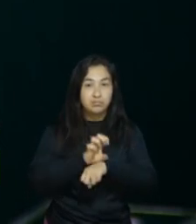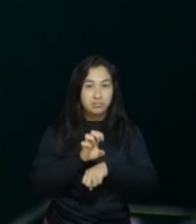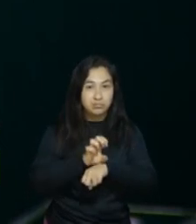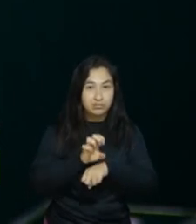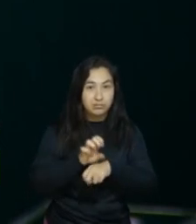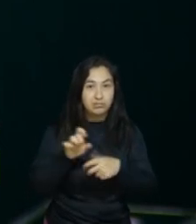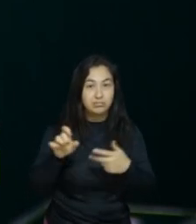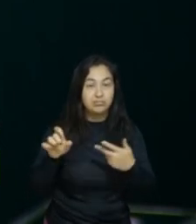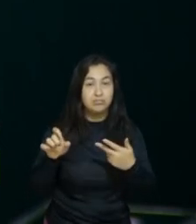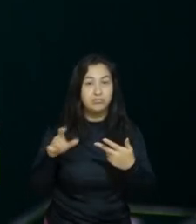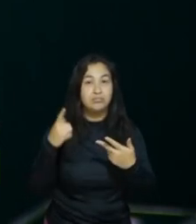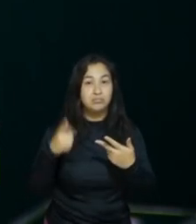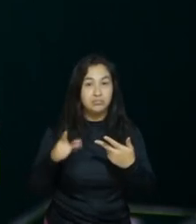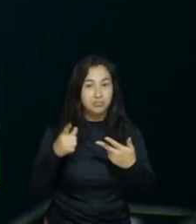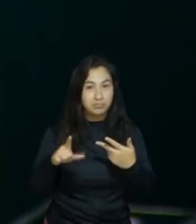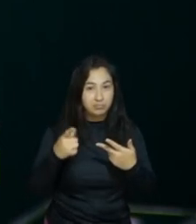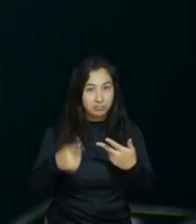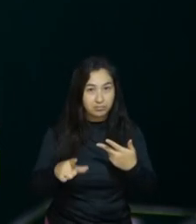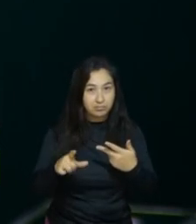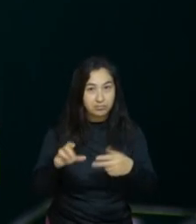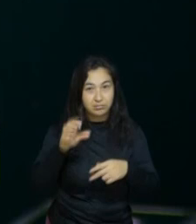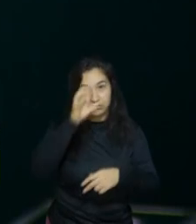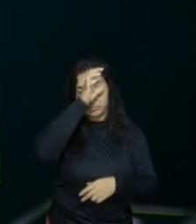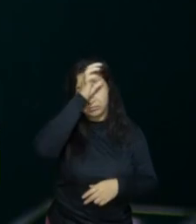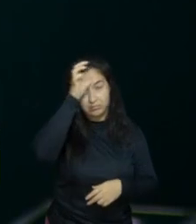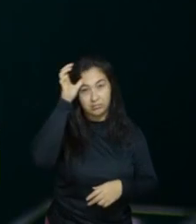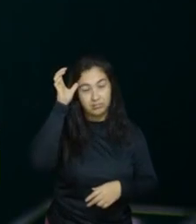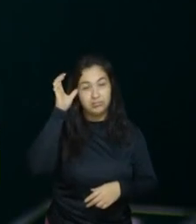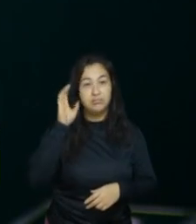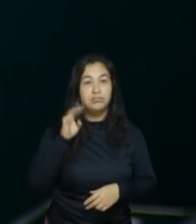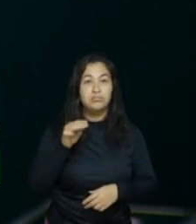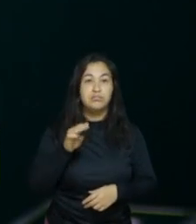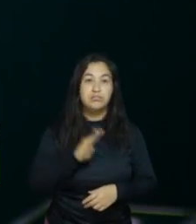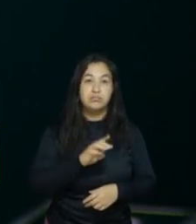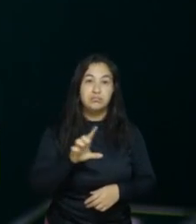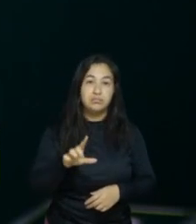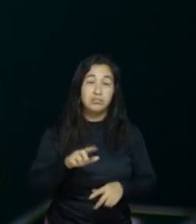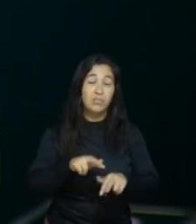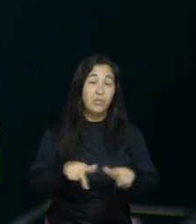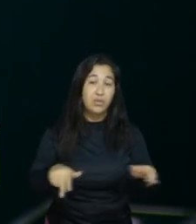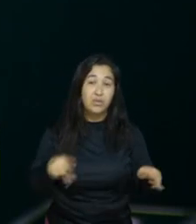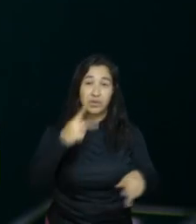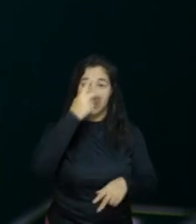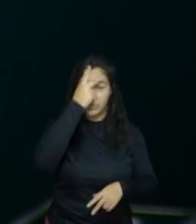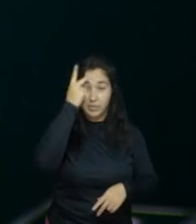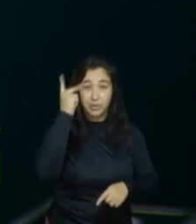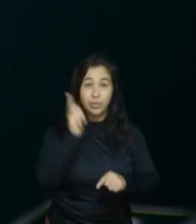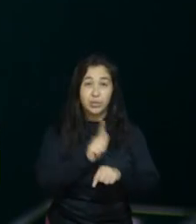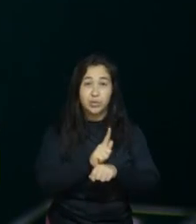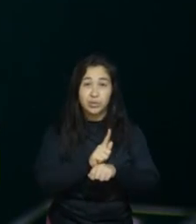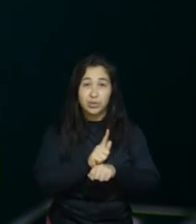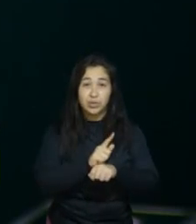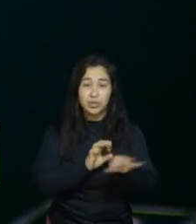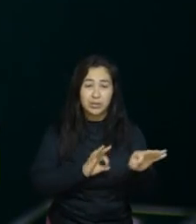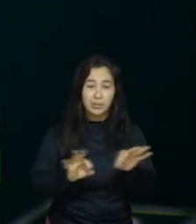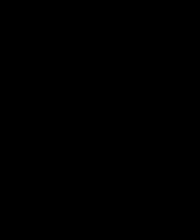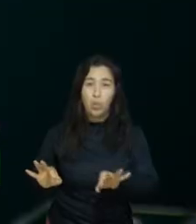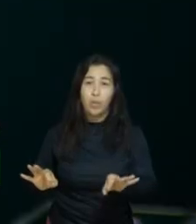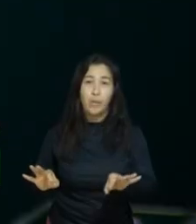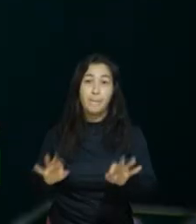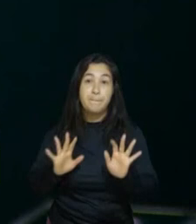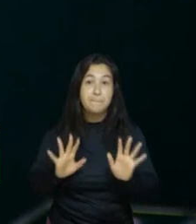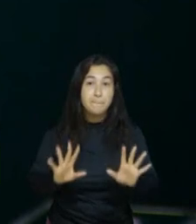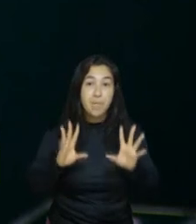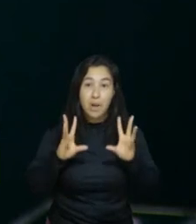o Poder Legislativo, a Câmara de Vereadores de Blumenau. Então, vocês estão vendo que é muita gente para fazer uma gestão com competência. Mas tudo isso,